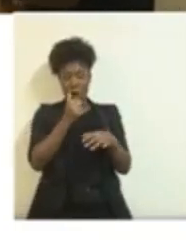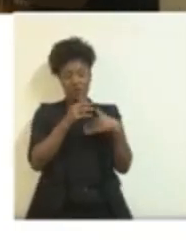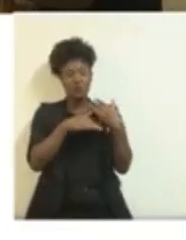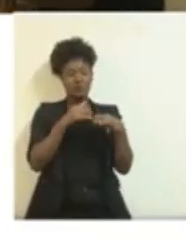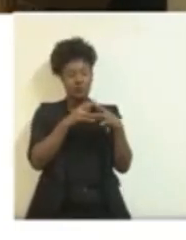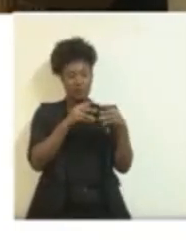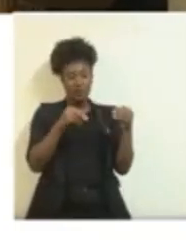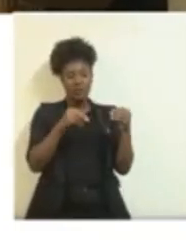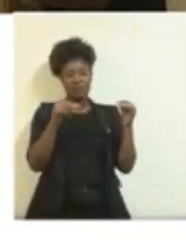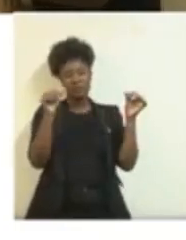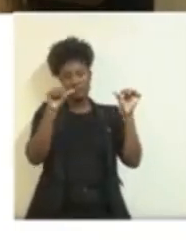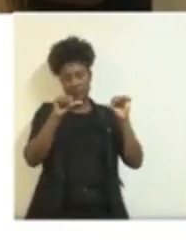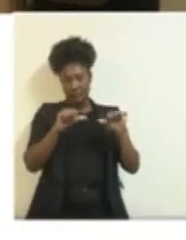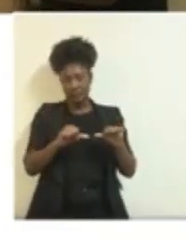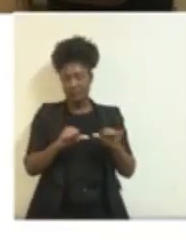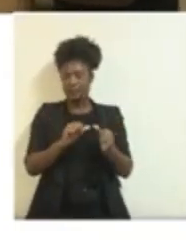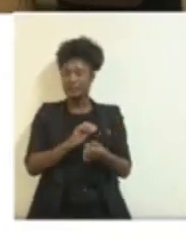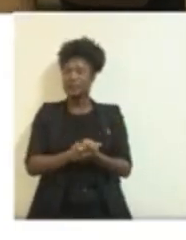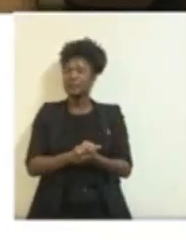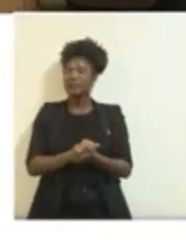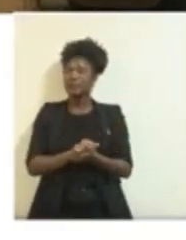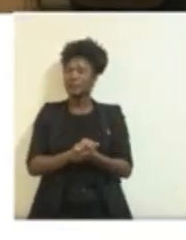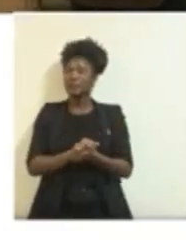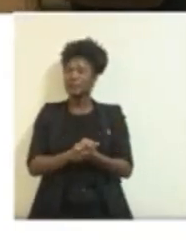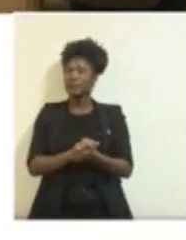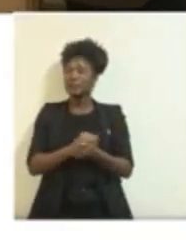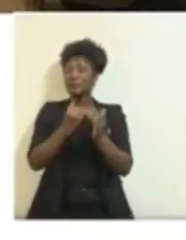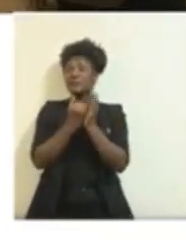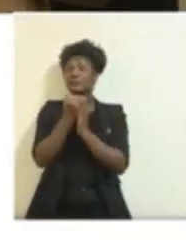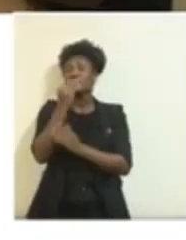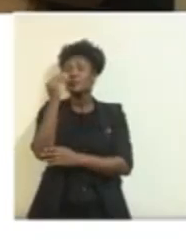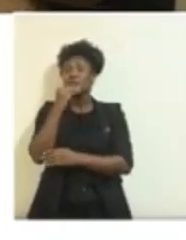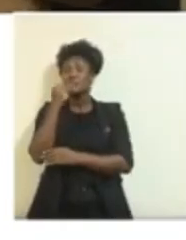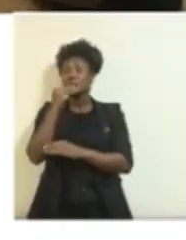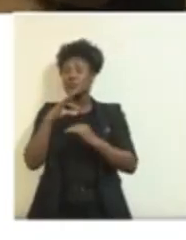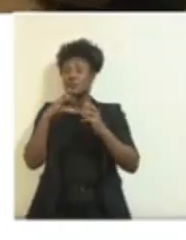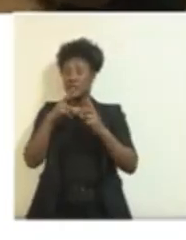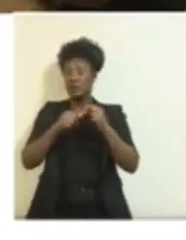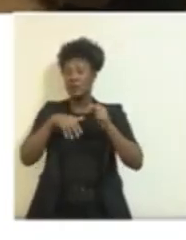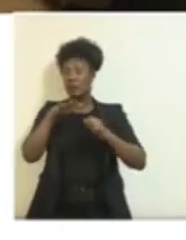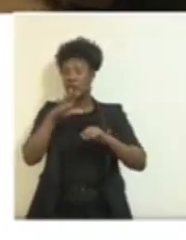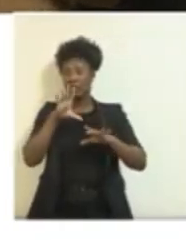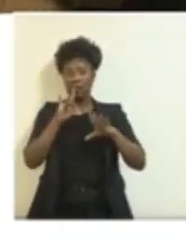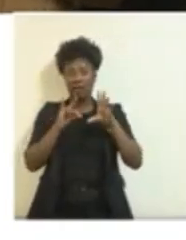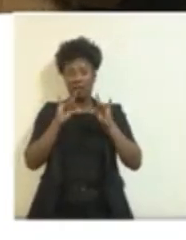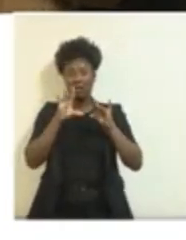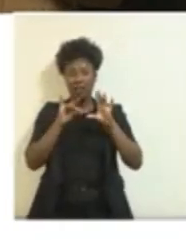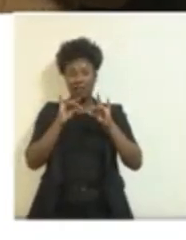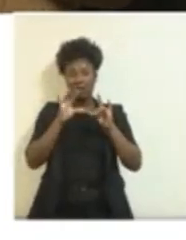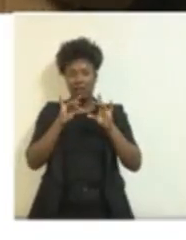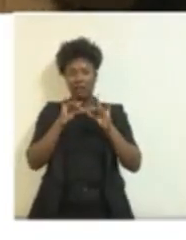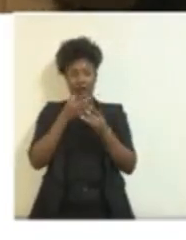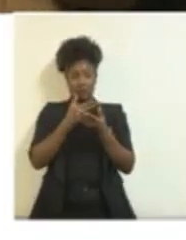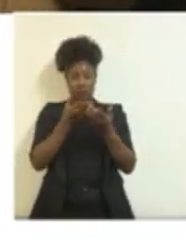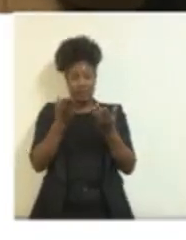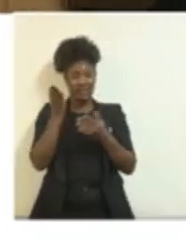invasoras. Nós temos dados mostrando isso. São mais vulneráveis a problemas causados pelo pisoteio em períodos chuvosos. Quem é pecuarista sabe